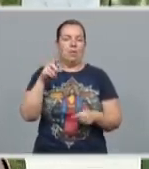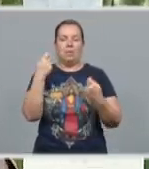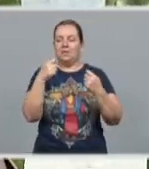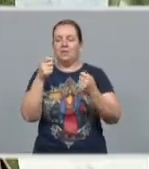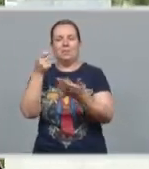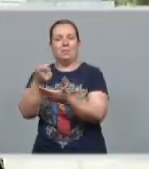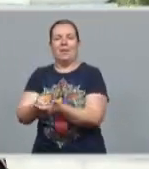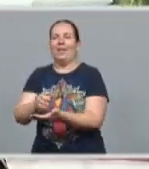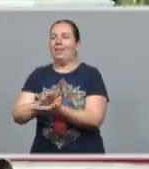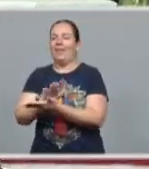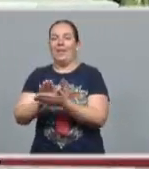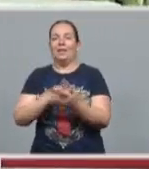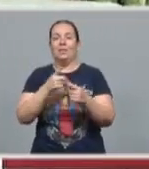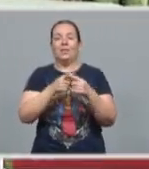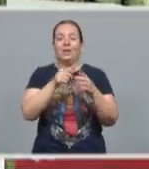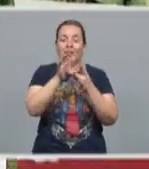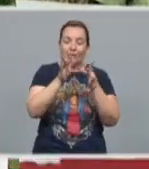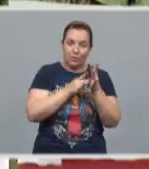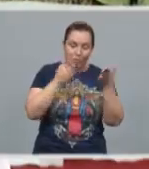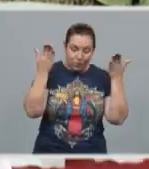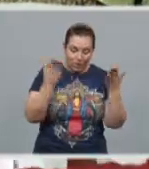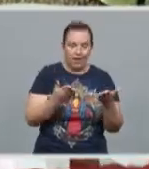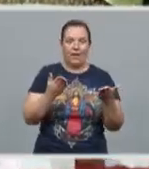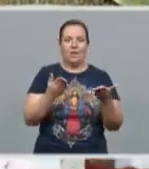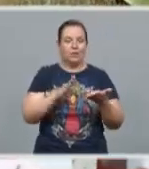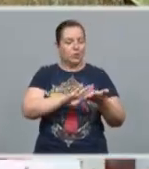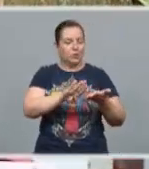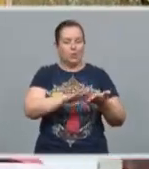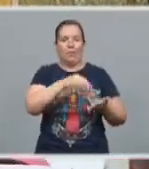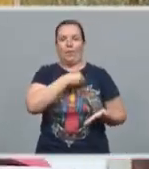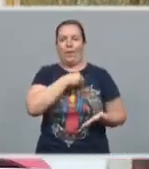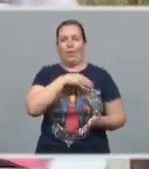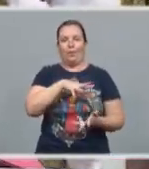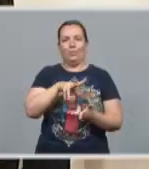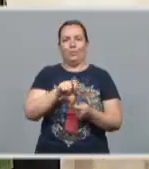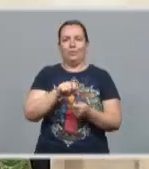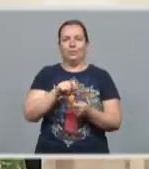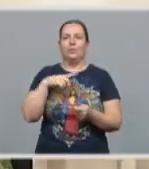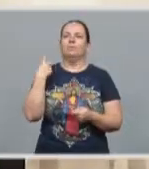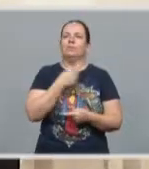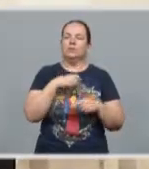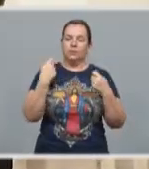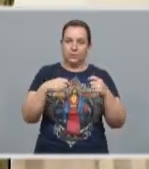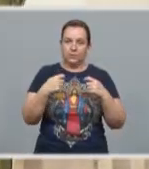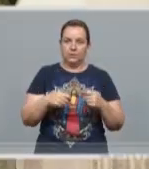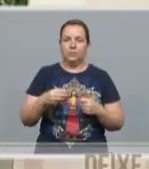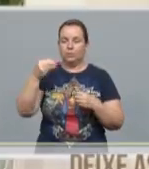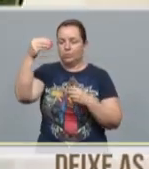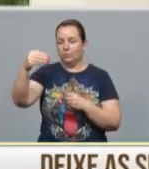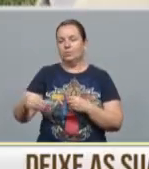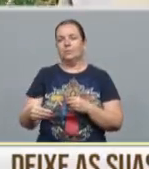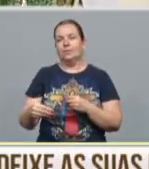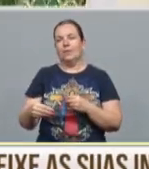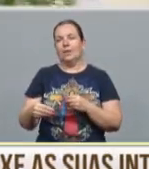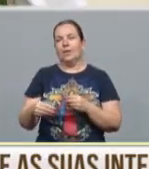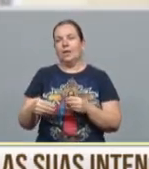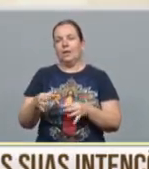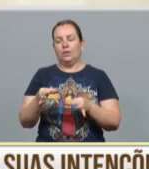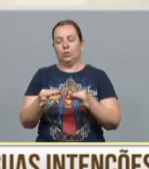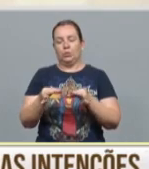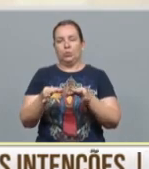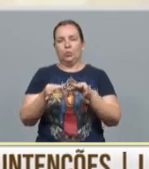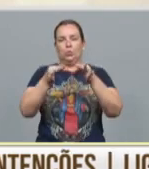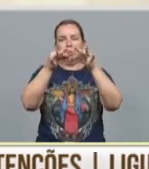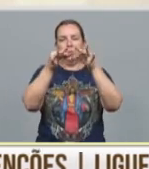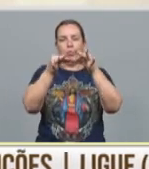porque Cristo já o fez, Ele tirou o pecado, agora nós temos que nos colocar no justo lugar na